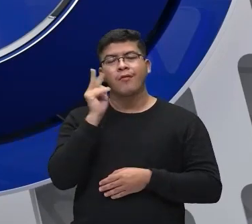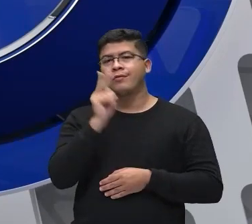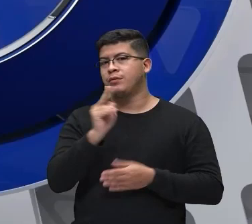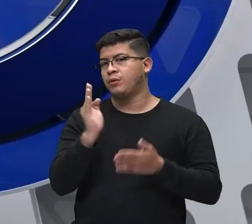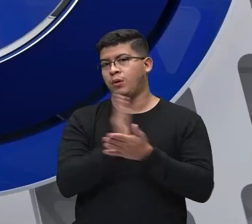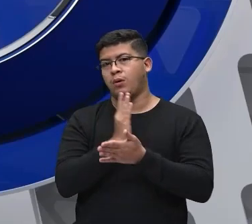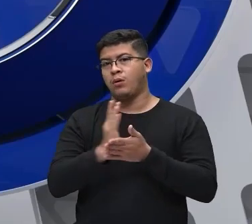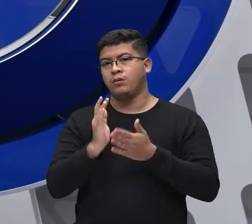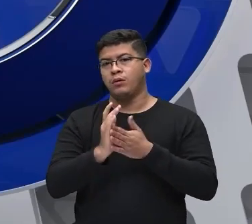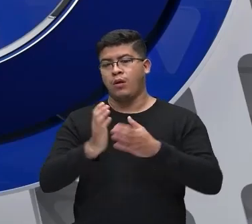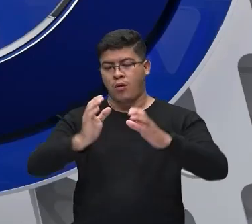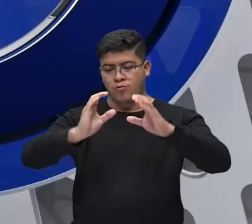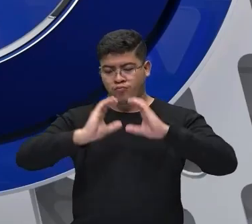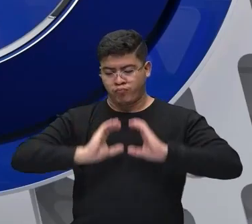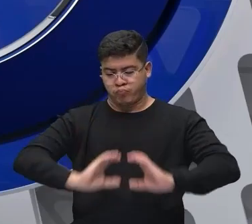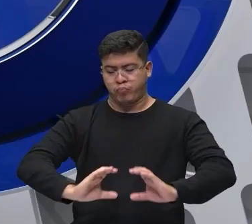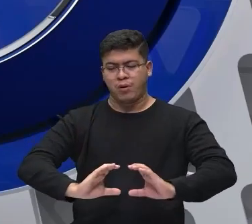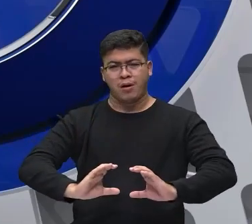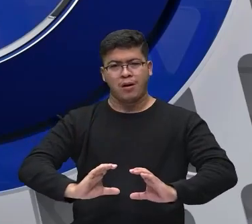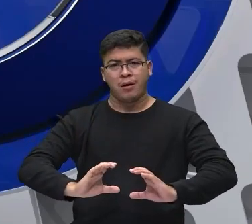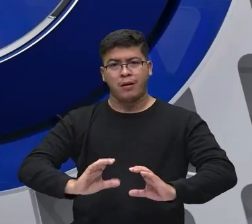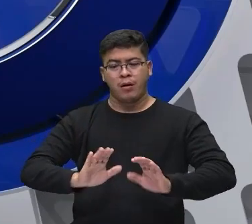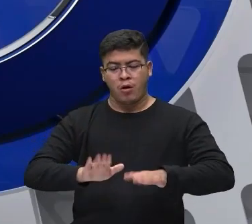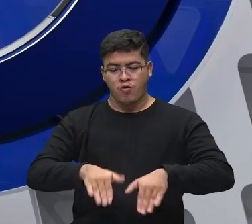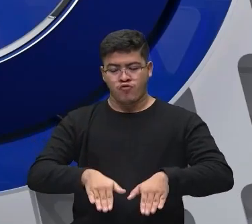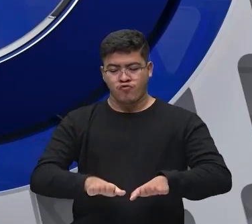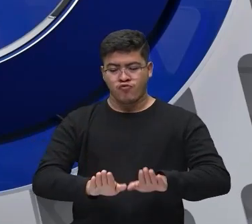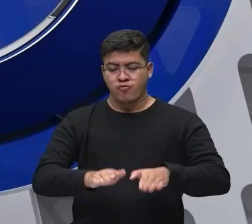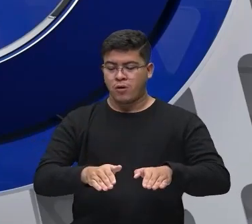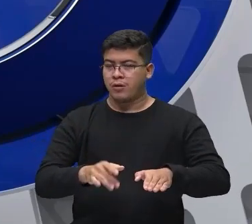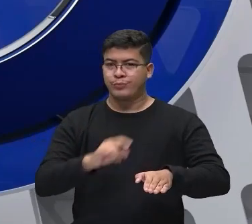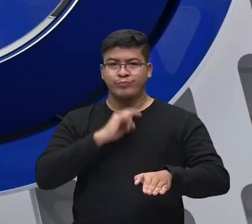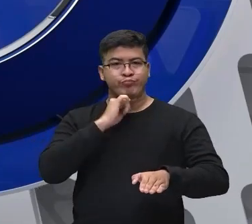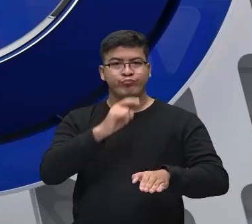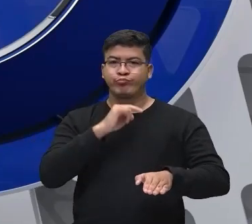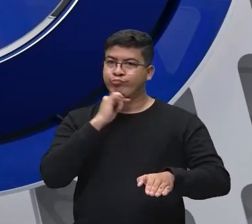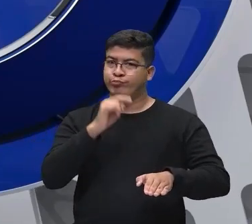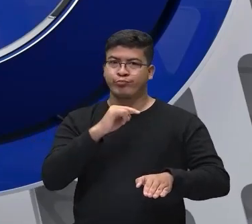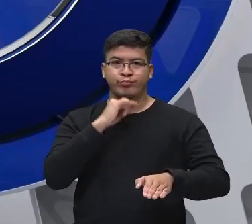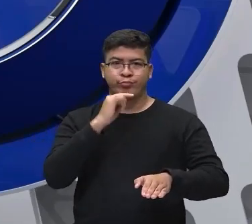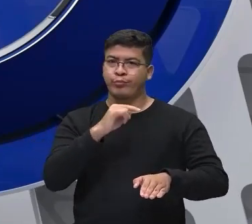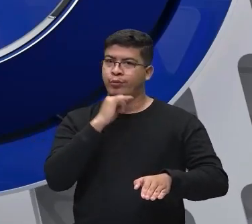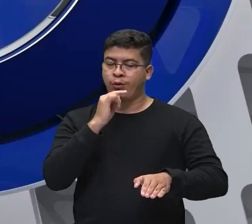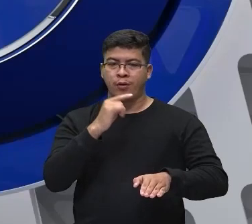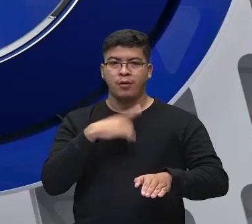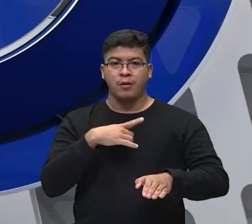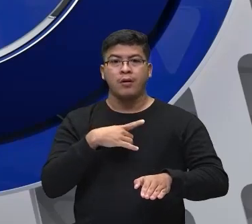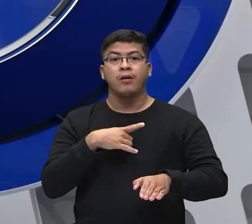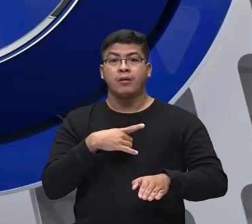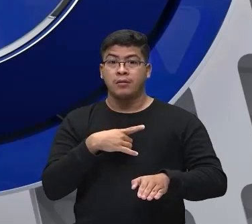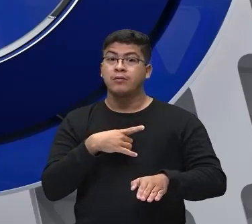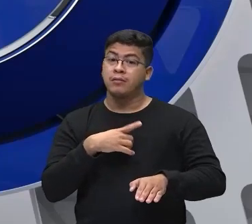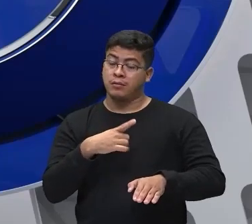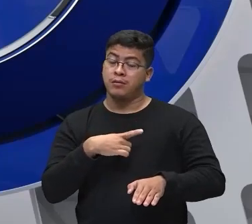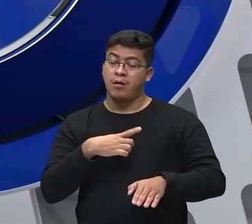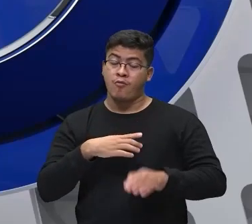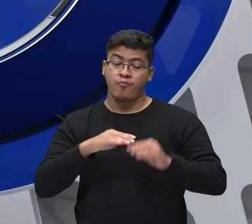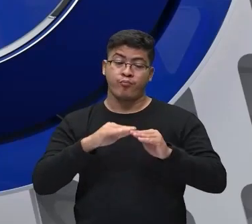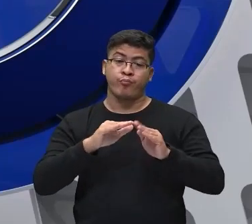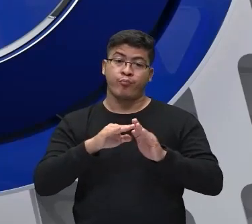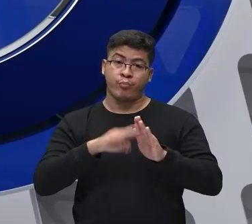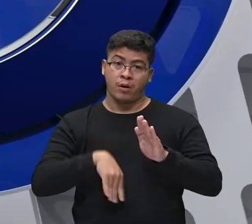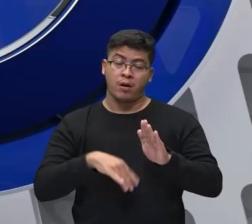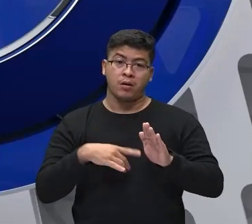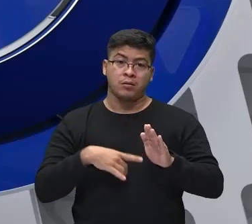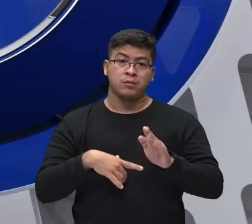o ar-condicionado colocado na parte inferior. Além de não funcionar, você vai ter aí um déficit do